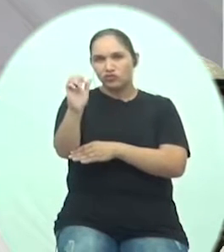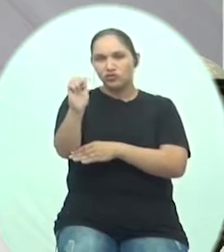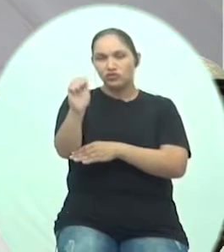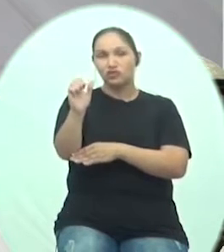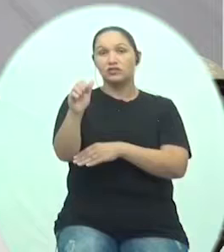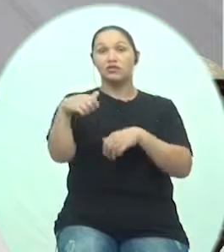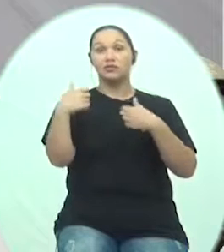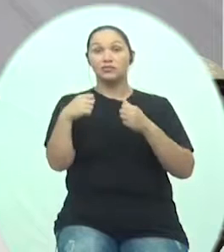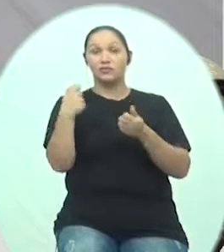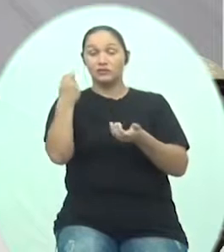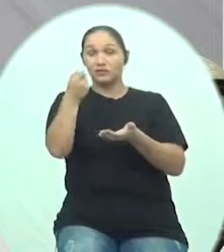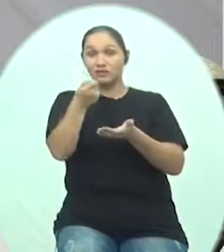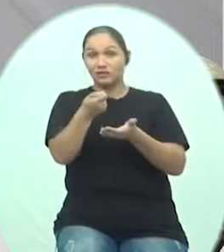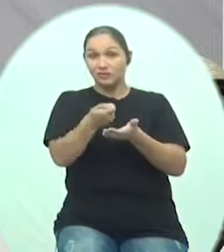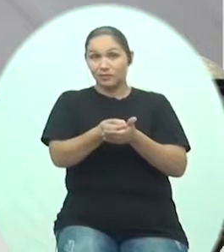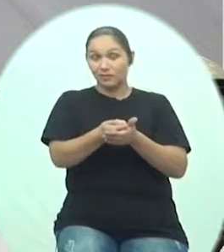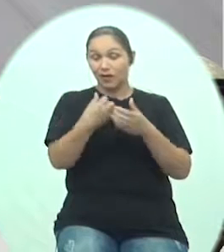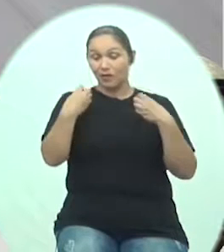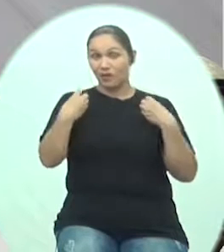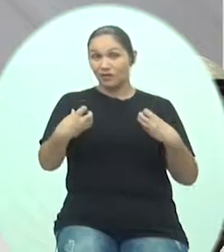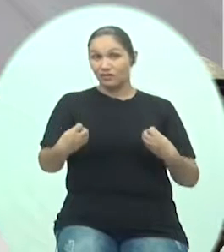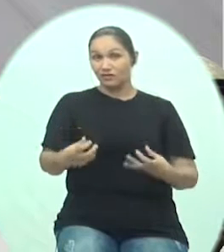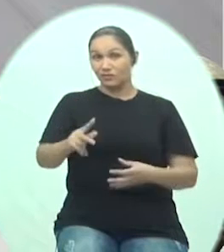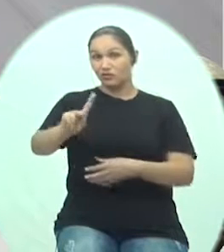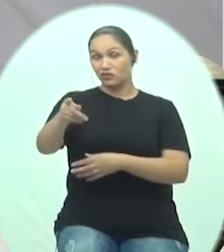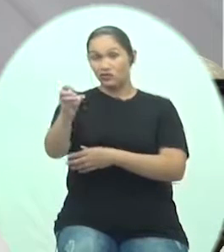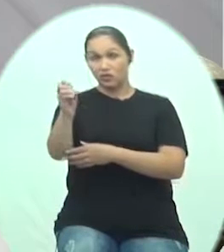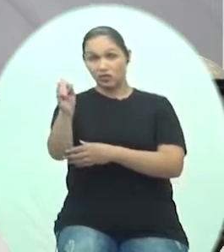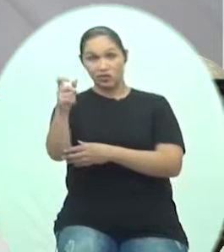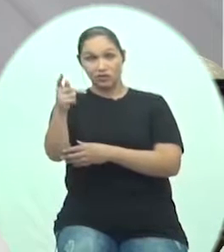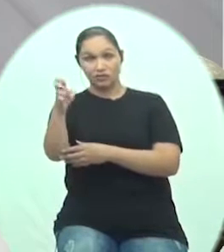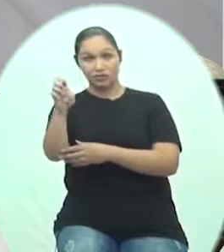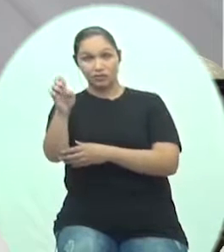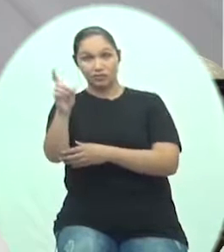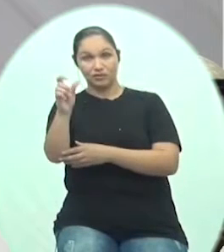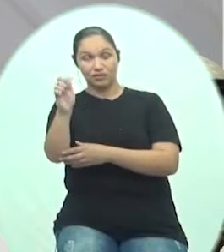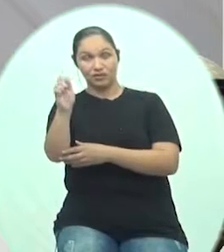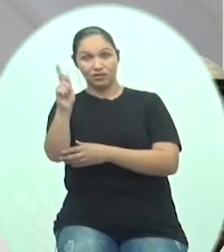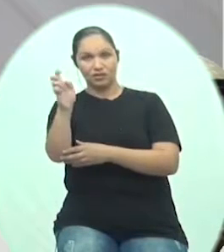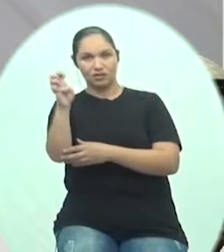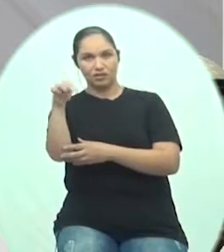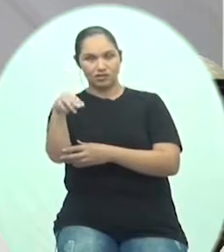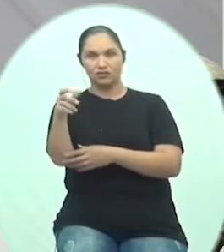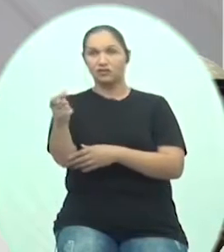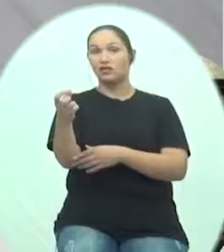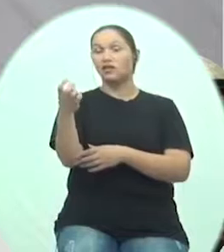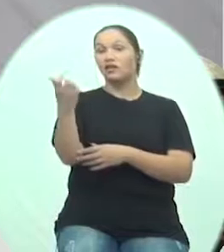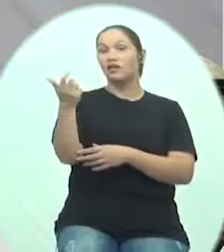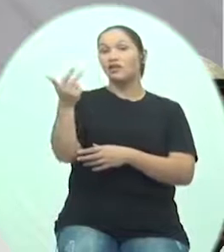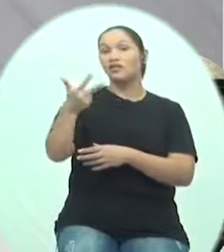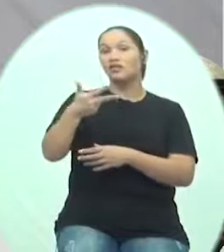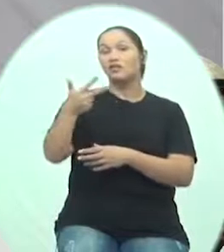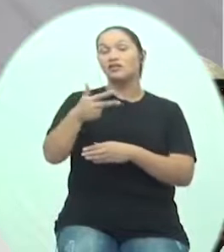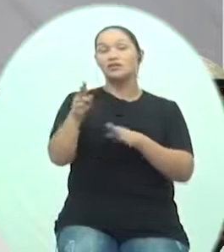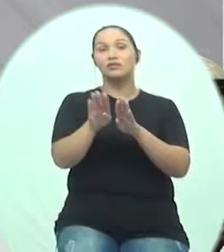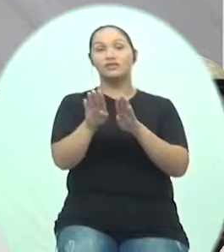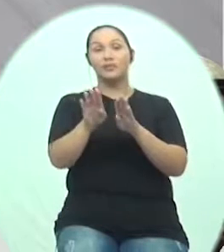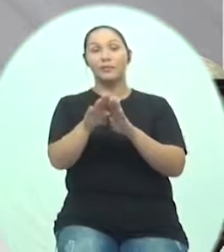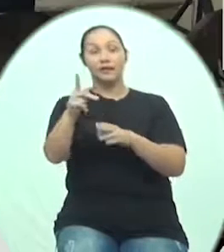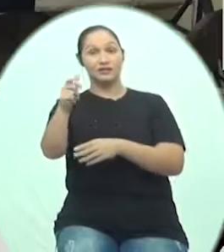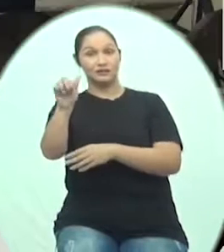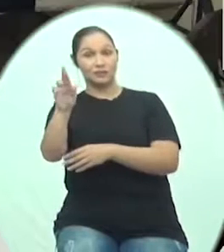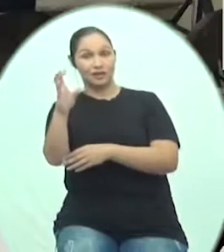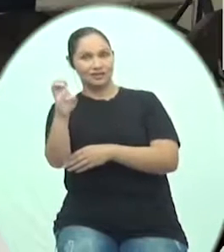hospedagem terceiro finalidade ação cultural ou parceria que geraram essa despesa